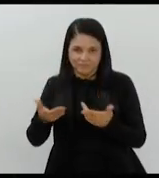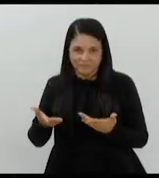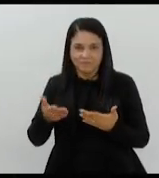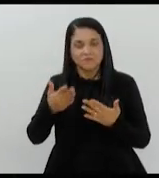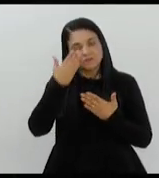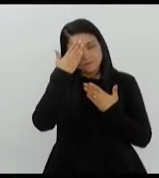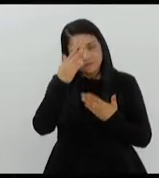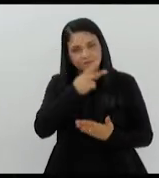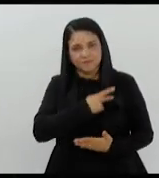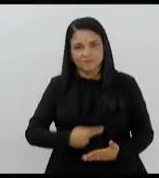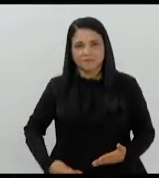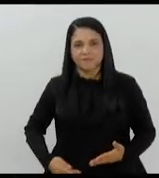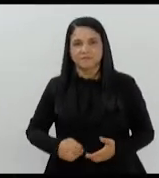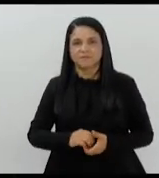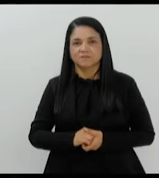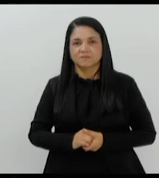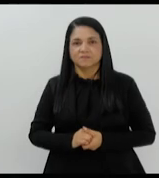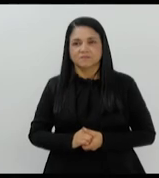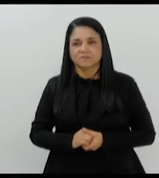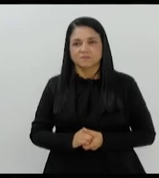presidente.